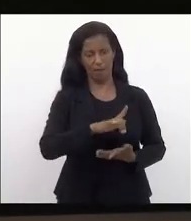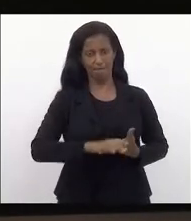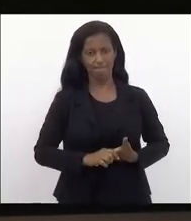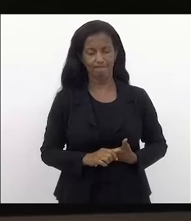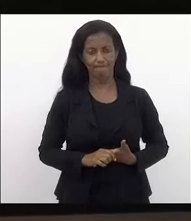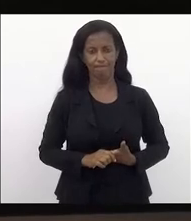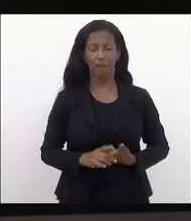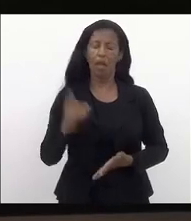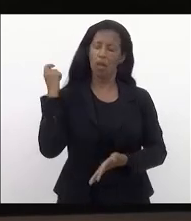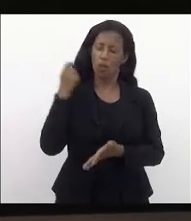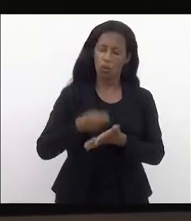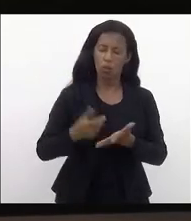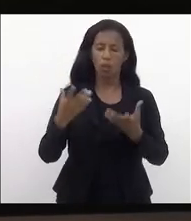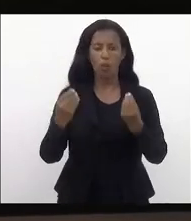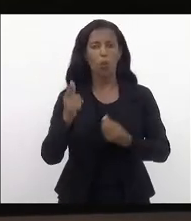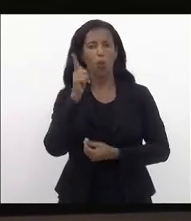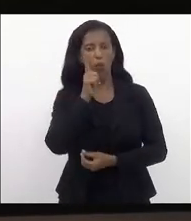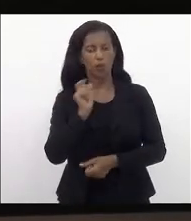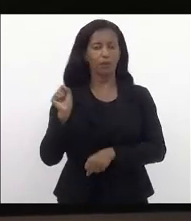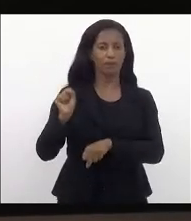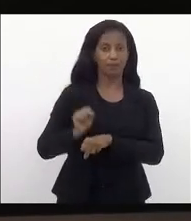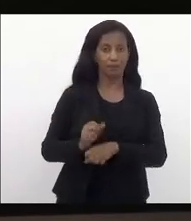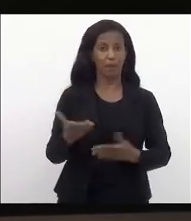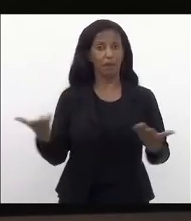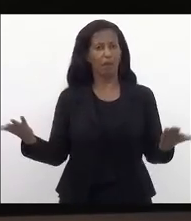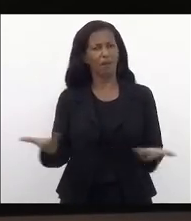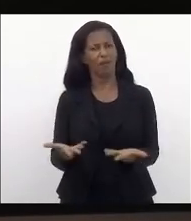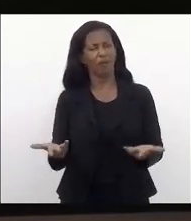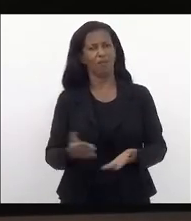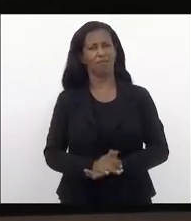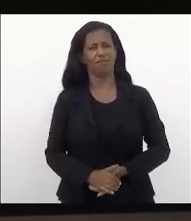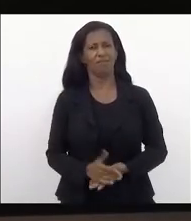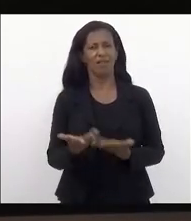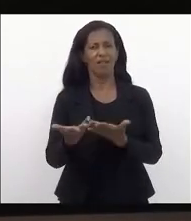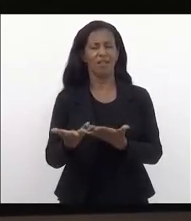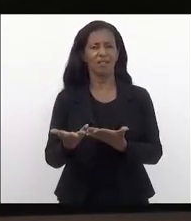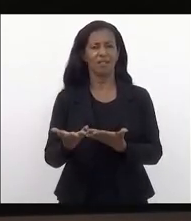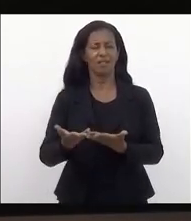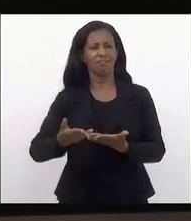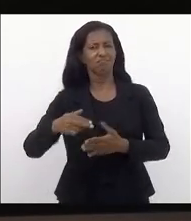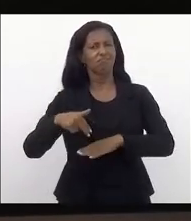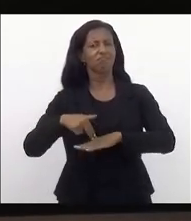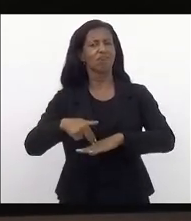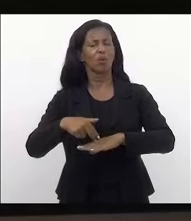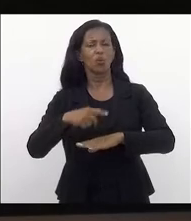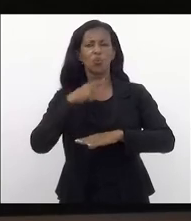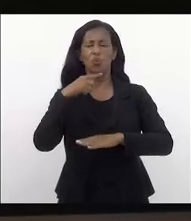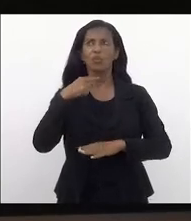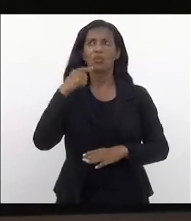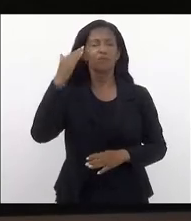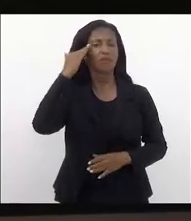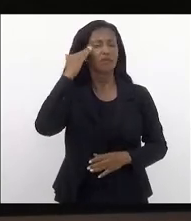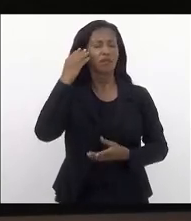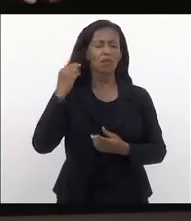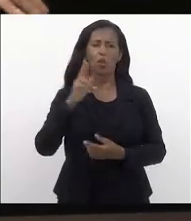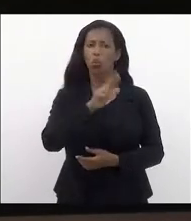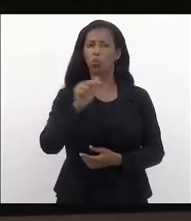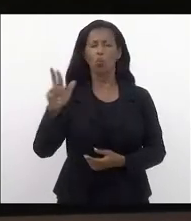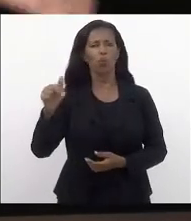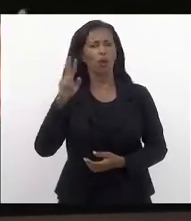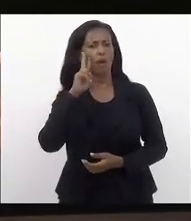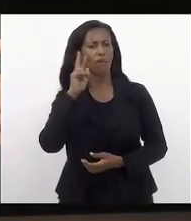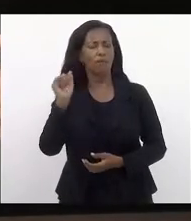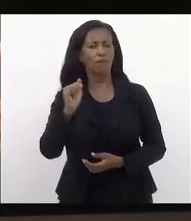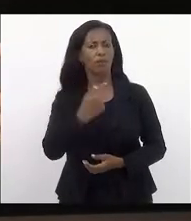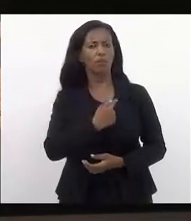aí lutamos muito e conseguimos impedir isso agora vem essa posição que não consigo entender eu nunca vi um governador